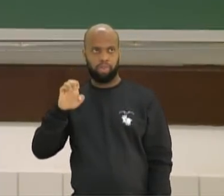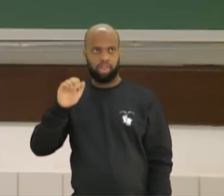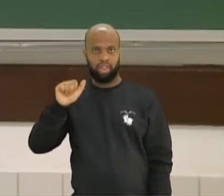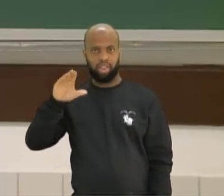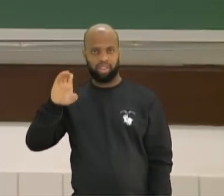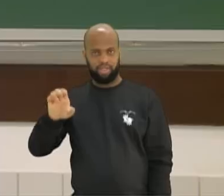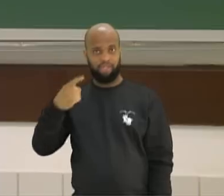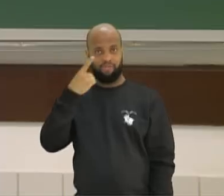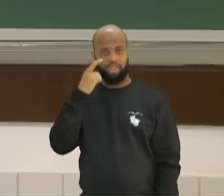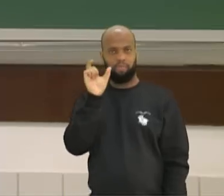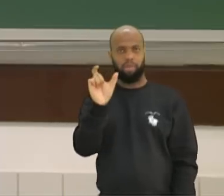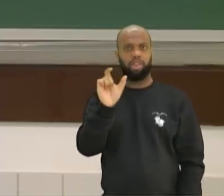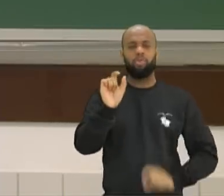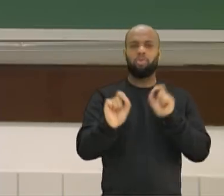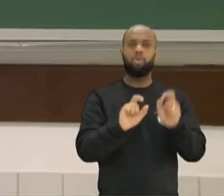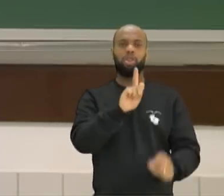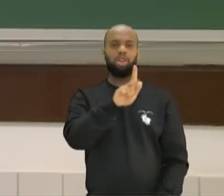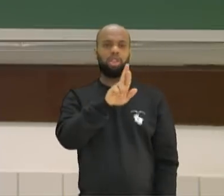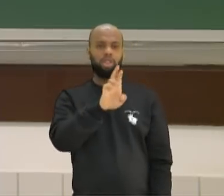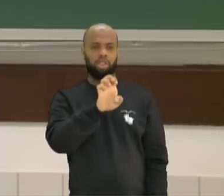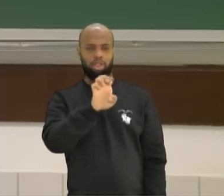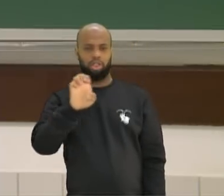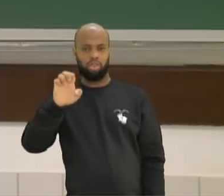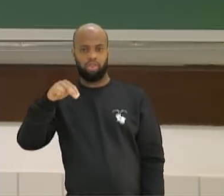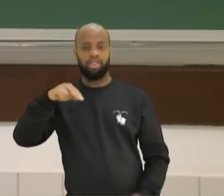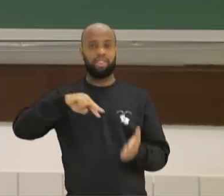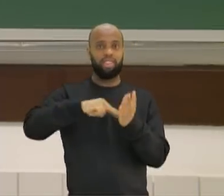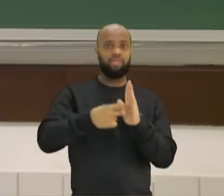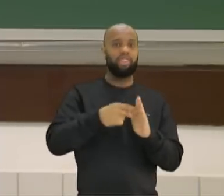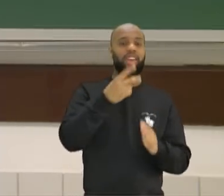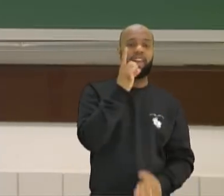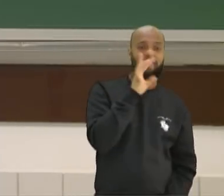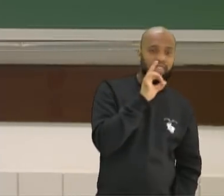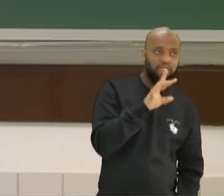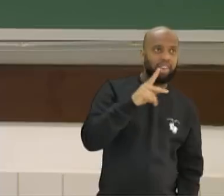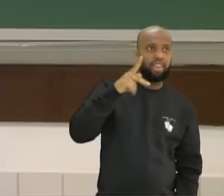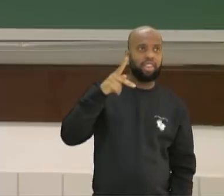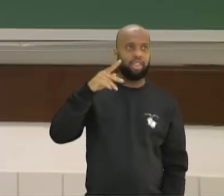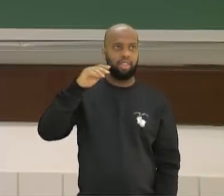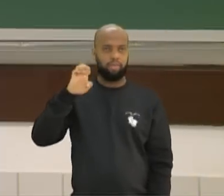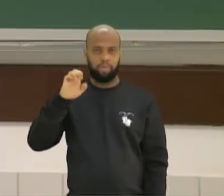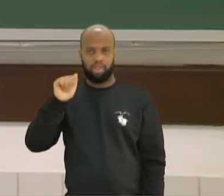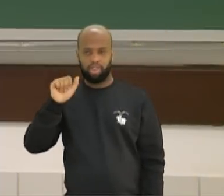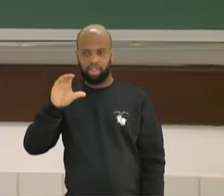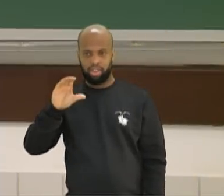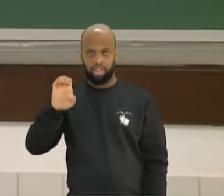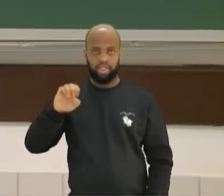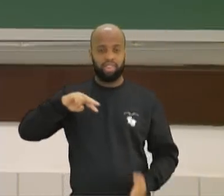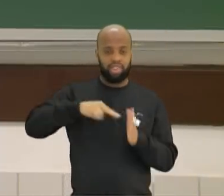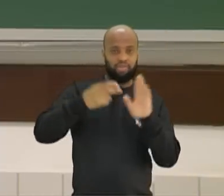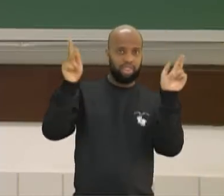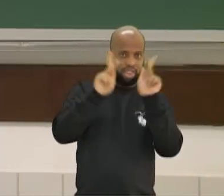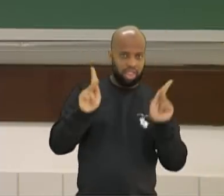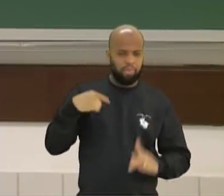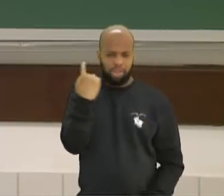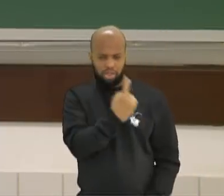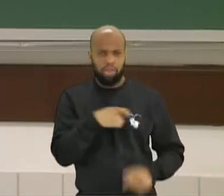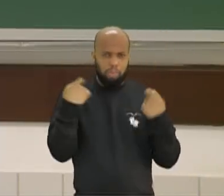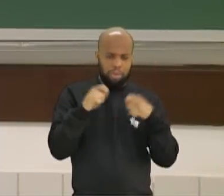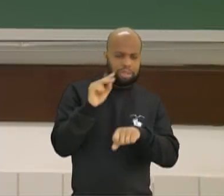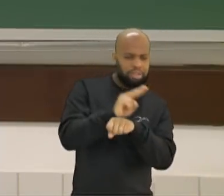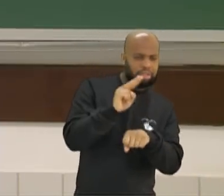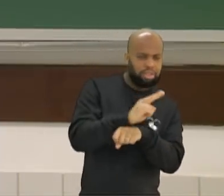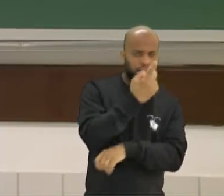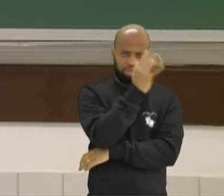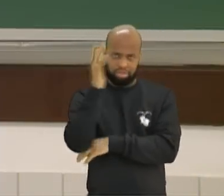é? Presta atenção. Green, verde, peace, paz. O que será que quer dizer isso, né? E a gente precisa, será? Será que a gente precisa preservar o